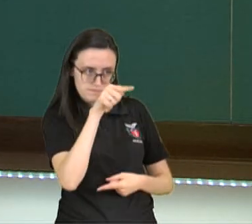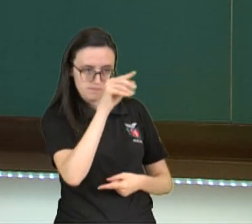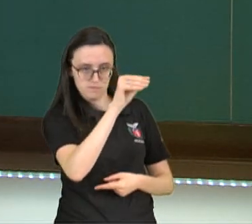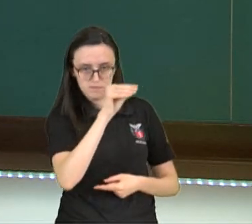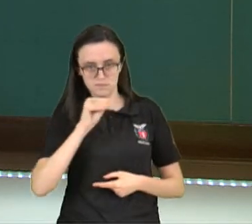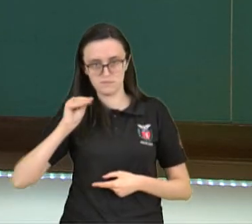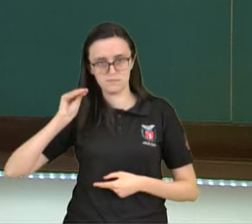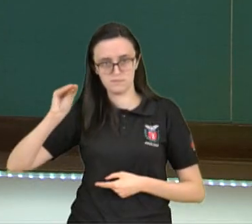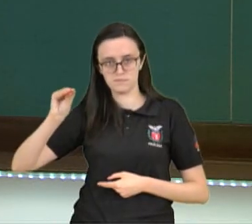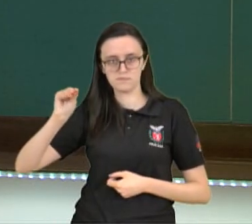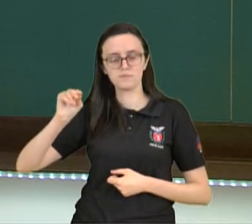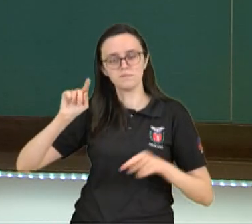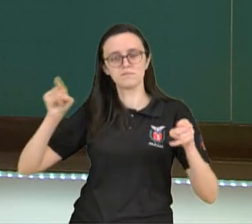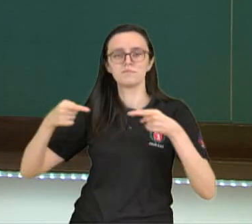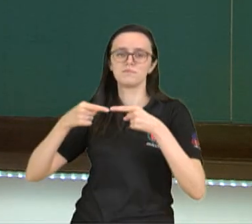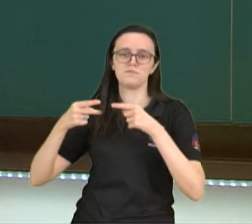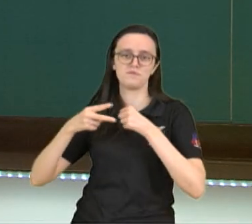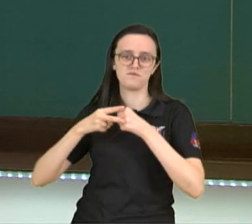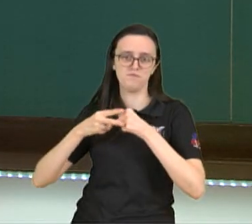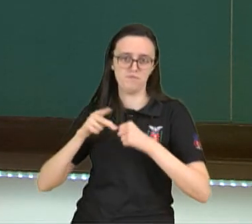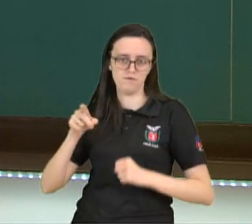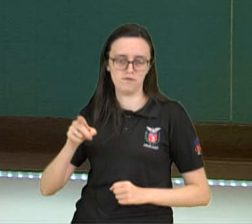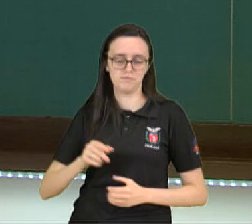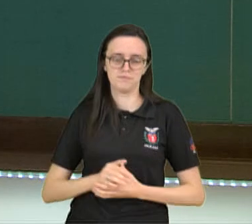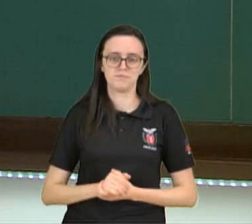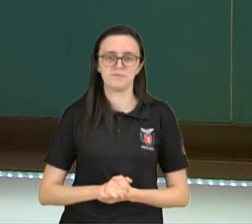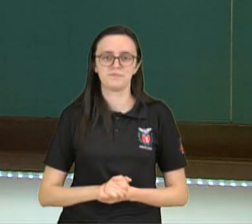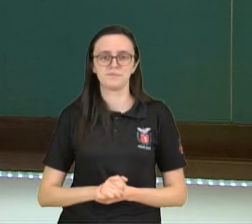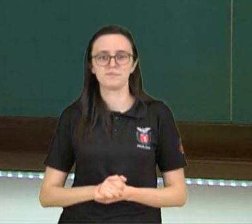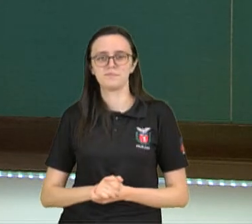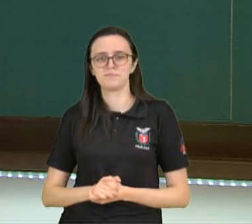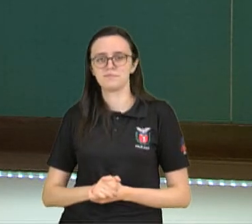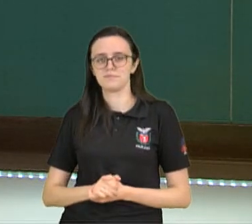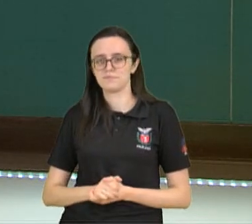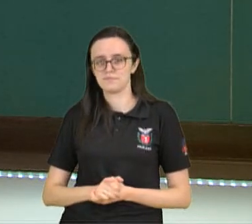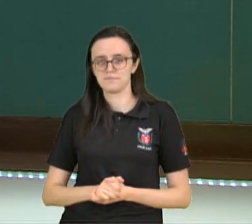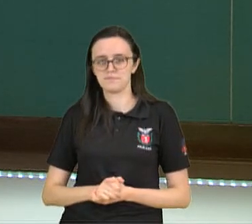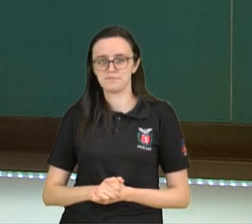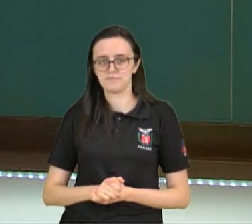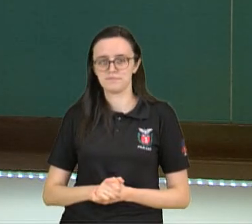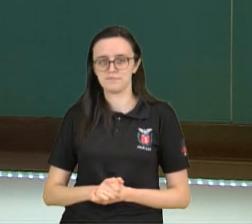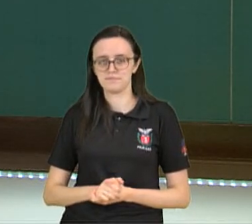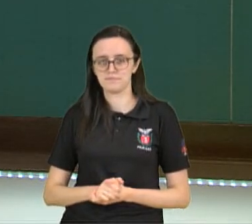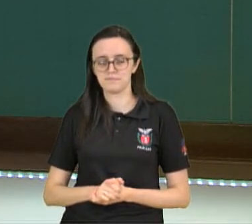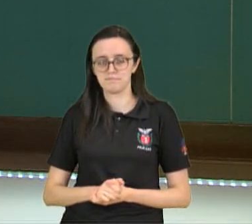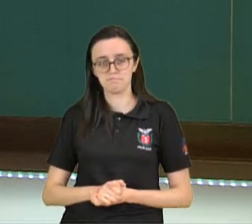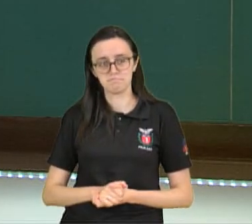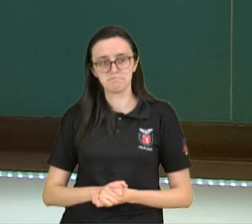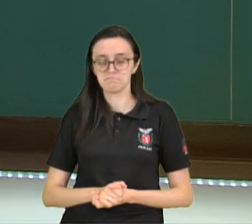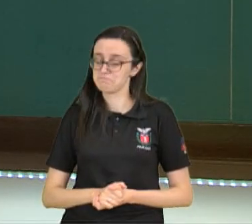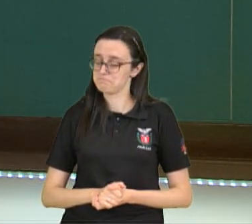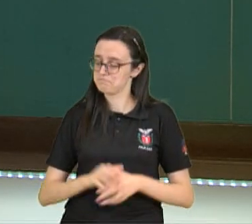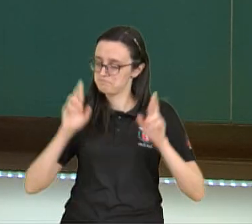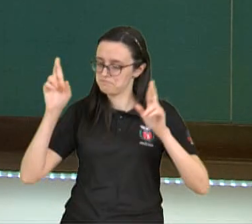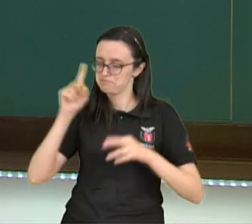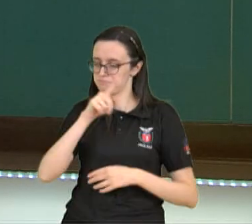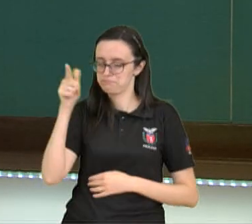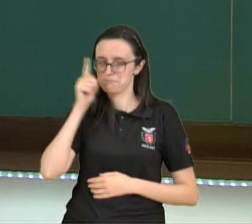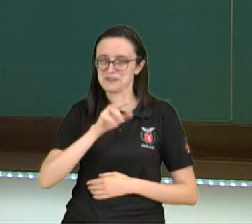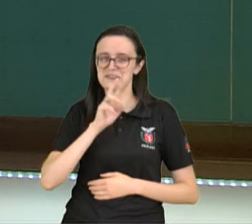Ellos tienen. Então, los niños tienen sed. Aí está então a resposta. Espero que vocês tenham